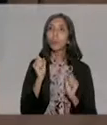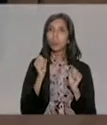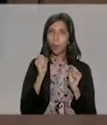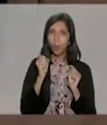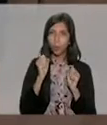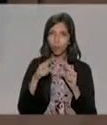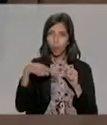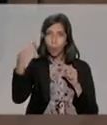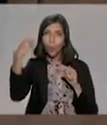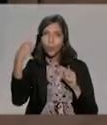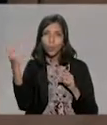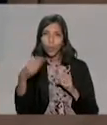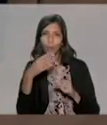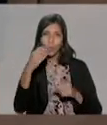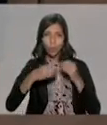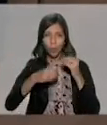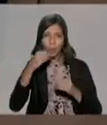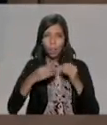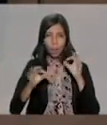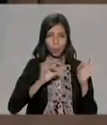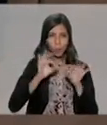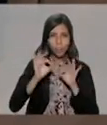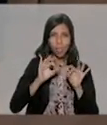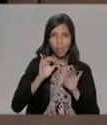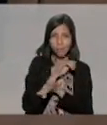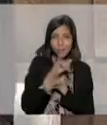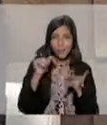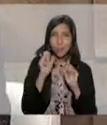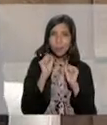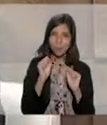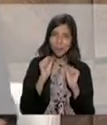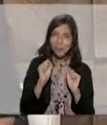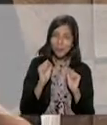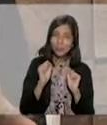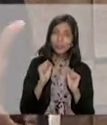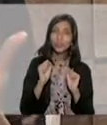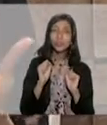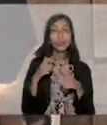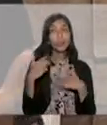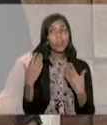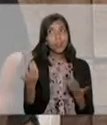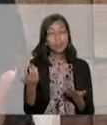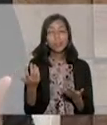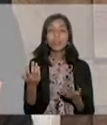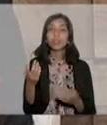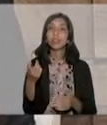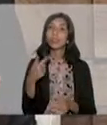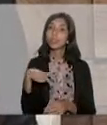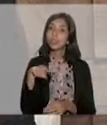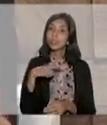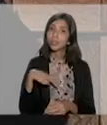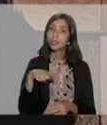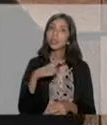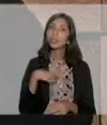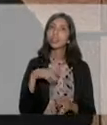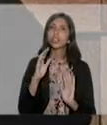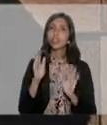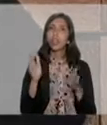pena. Já pode contar qual é a próxima novela, qual é o próximo projeto? Já tem aí alguma coisa que a gente possa adiantar aqui? Olha, então a